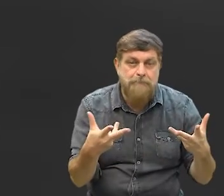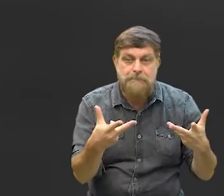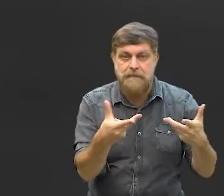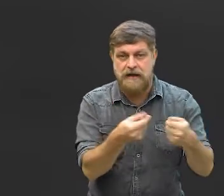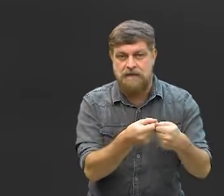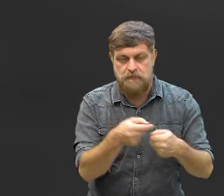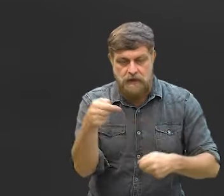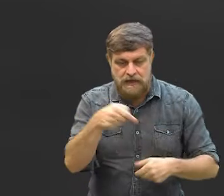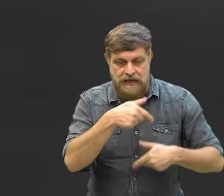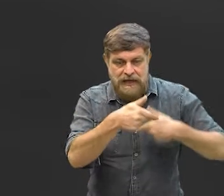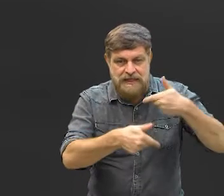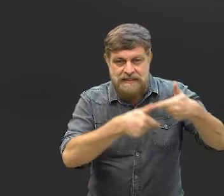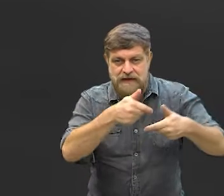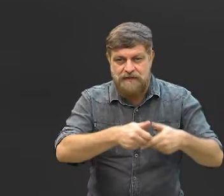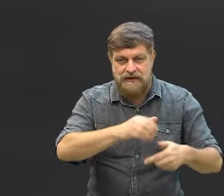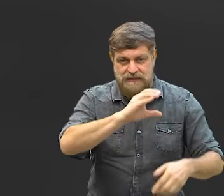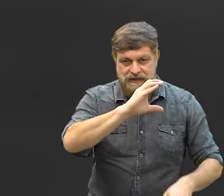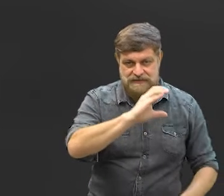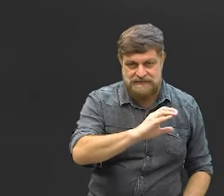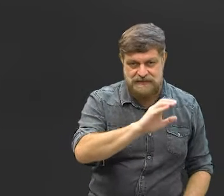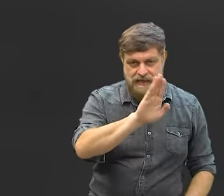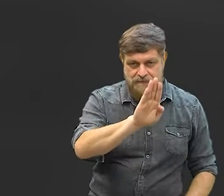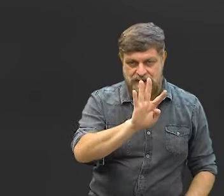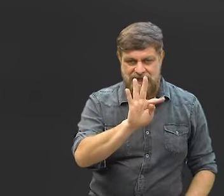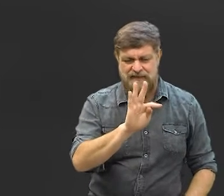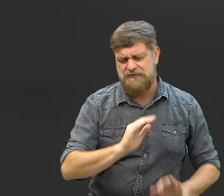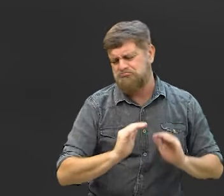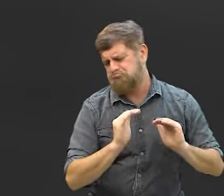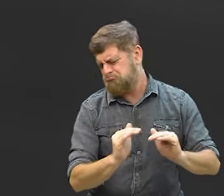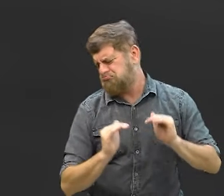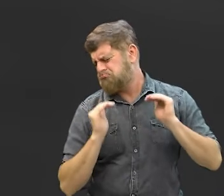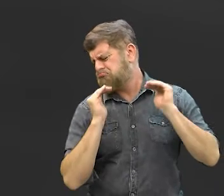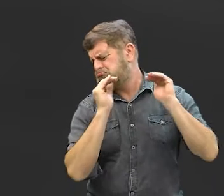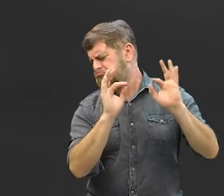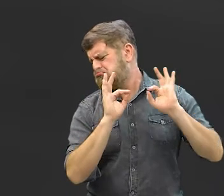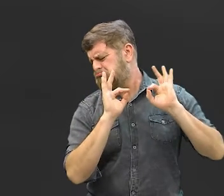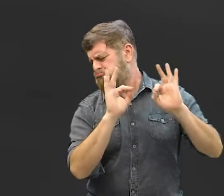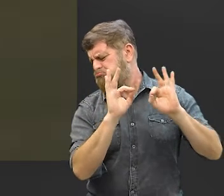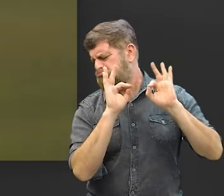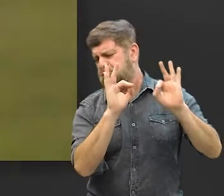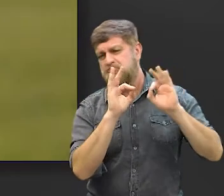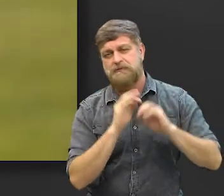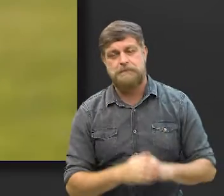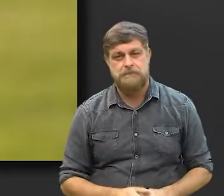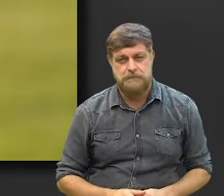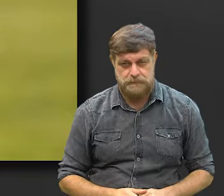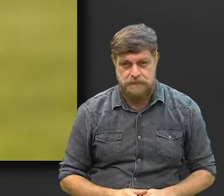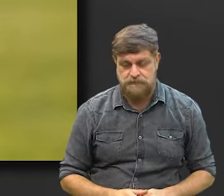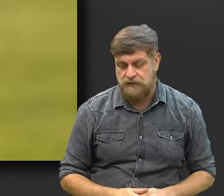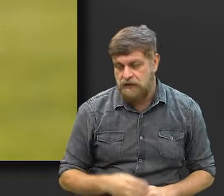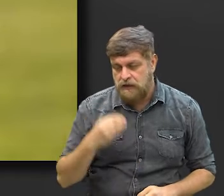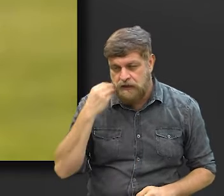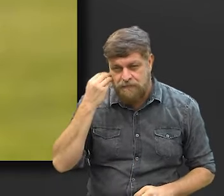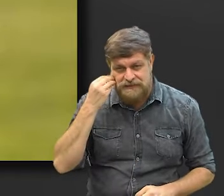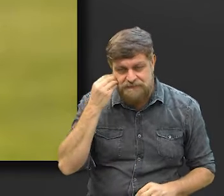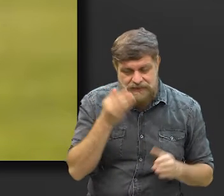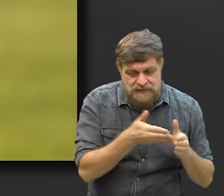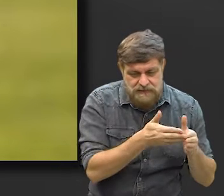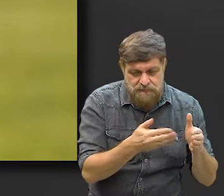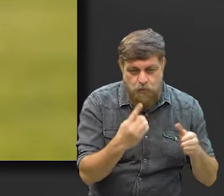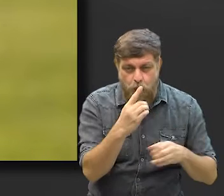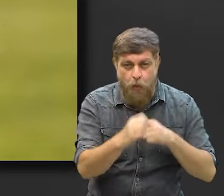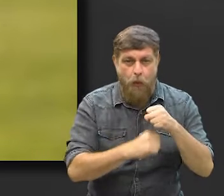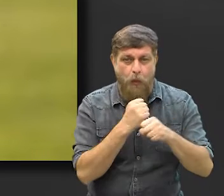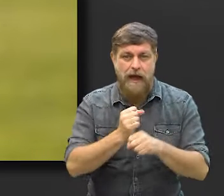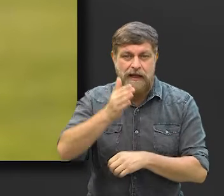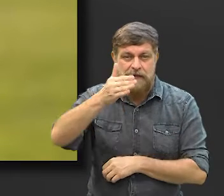maravilhosa. Trabalhar na CBF, assim, tudo de primeira, tudo muito bem feito. Foi um período de 1 ano e meio, mas